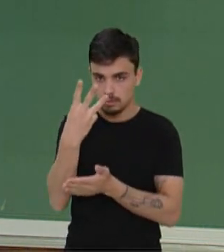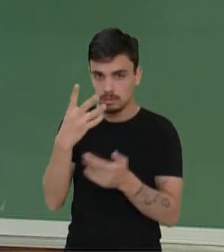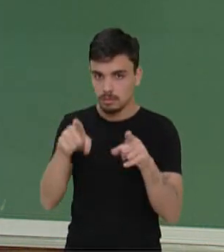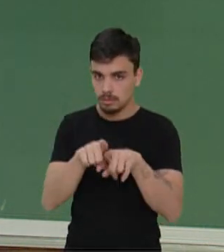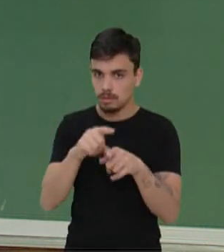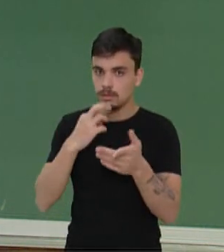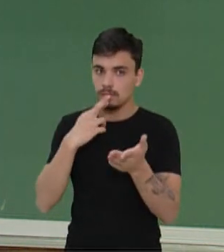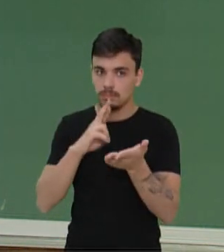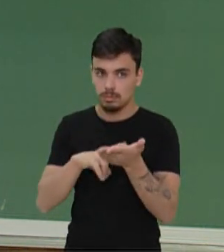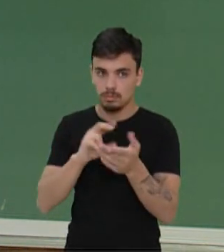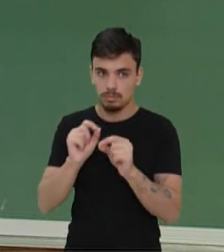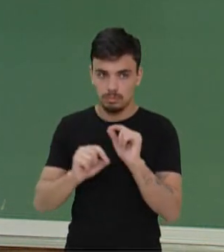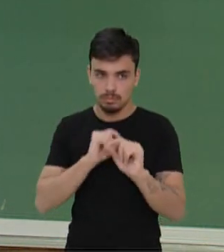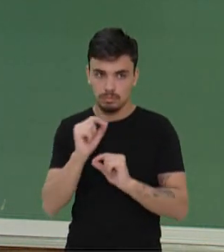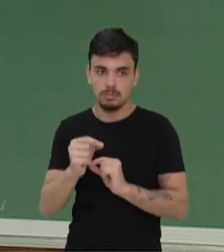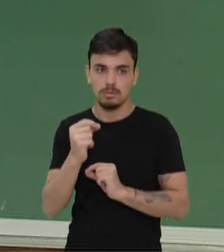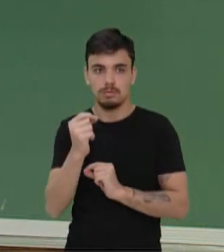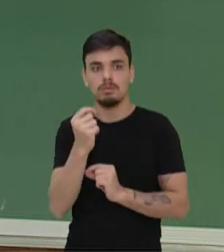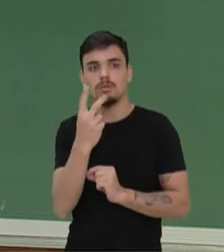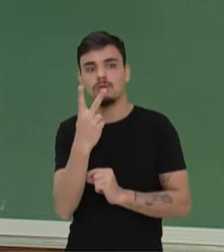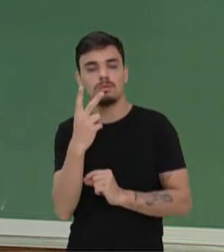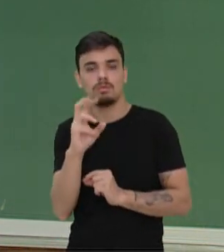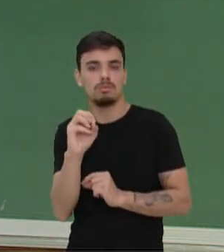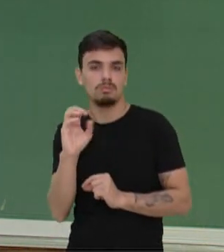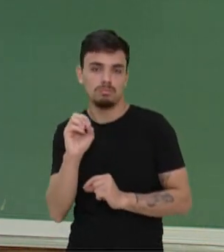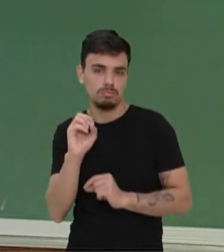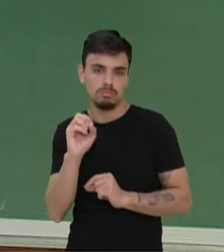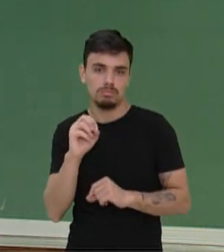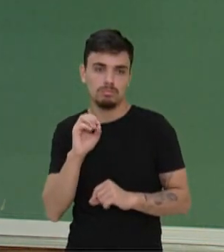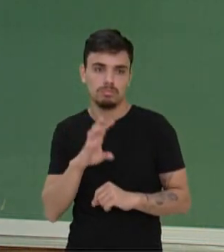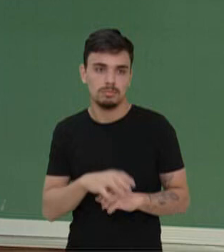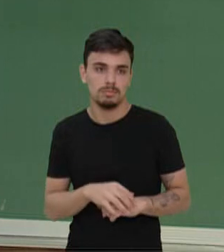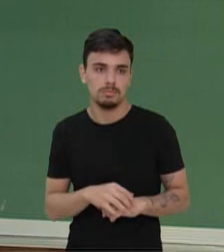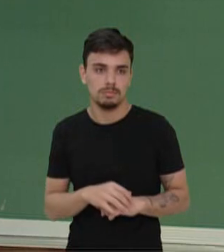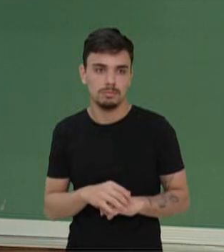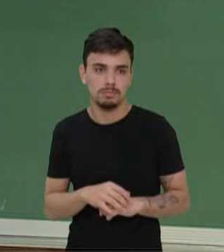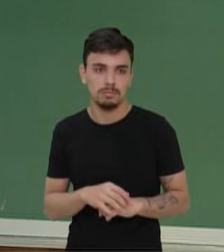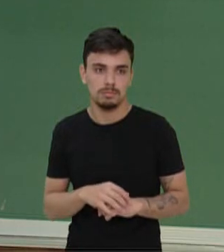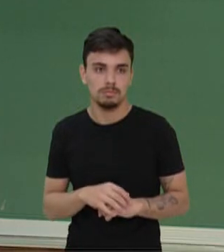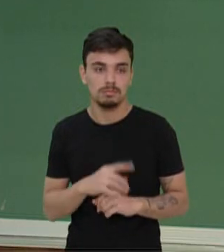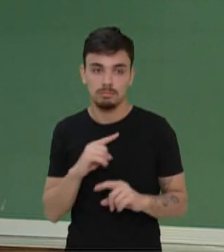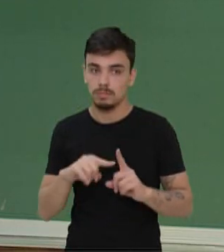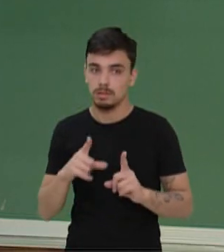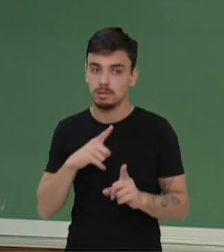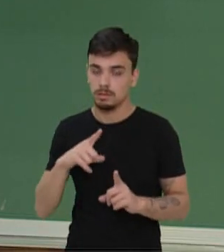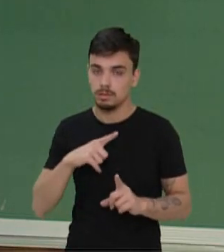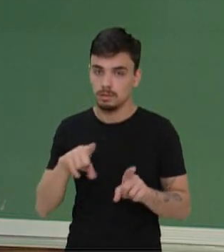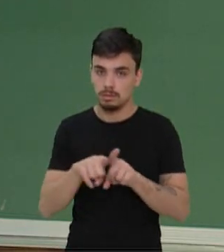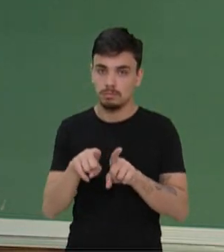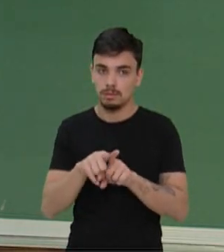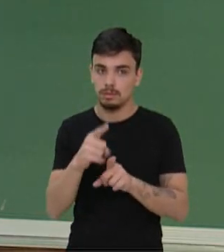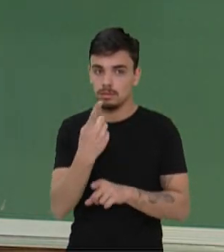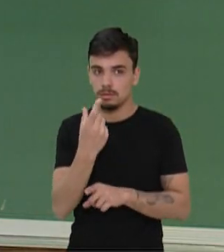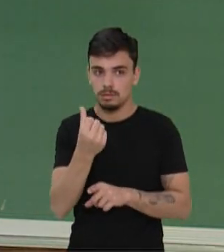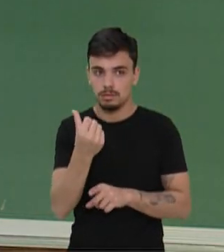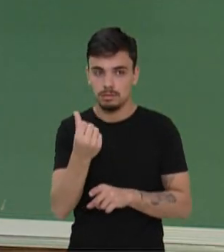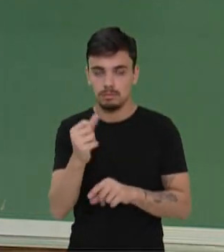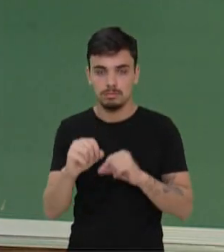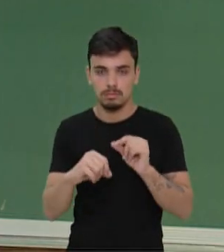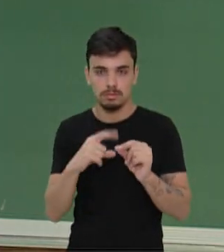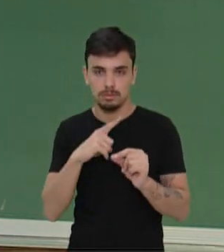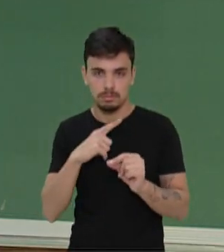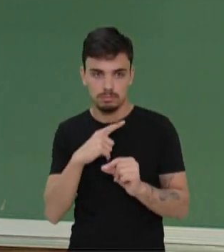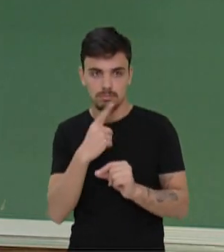aí fica devendo só os 200, né? Porque se eu devo 3.200, paguei 3, fico devendo 200. Mas eu tenho 1.600, pago esses 200, me sobra